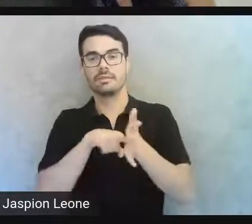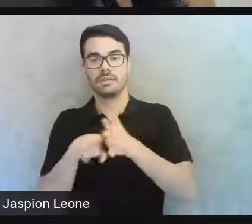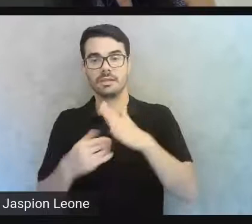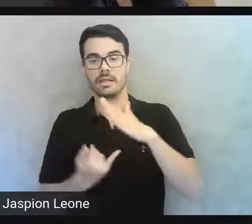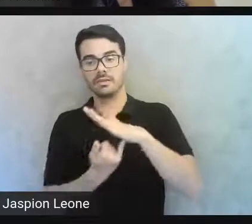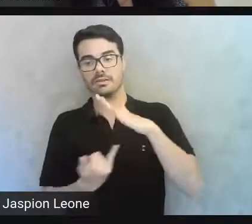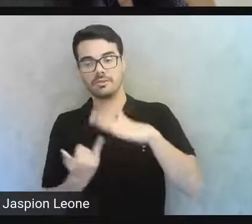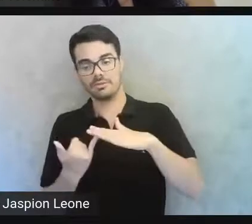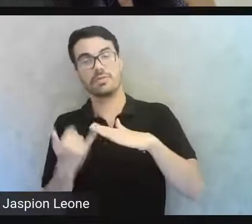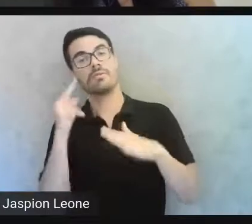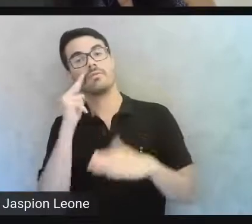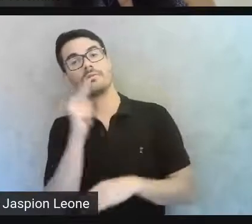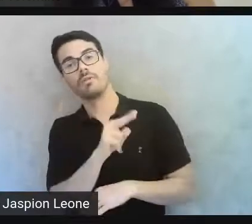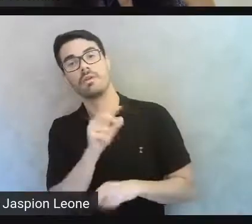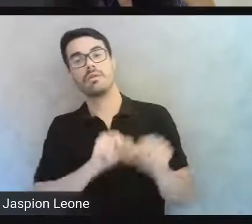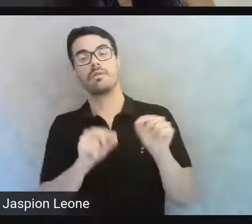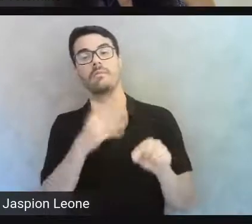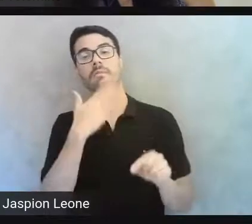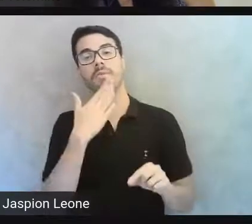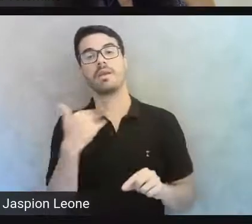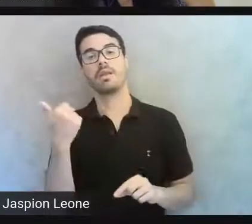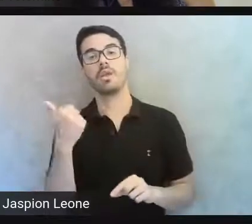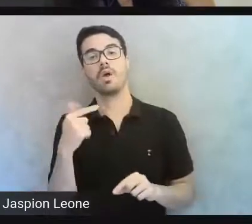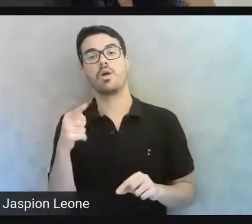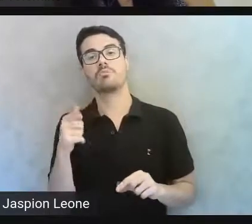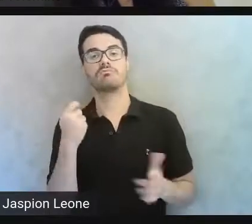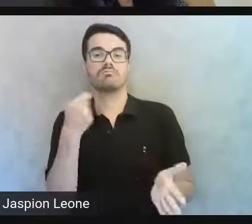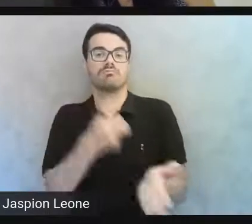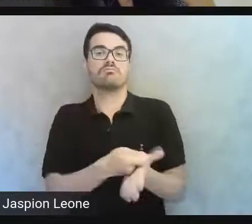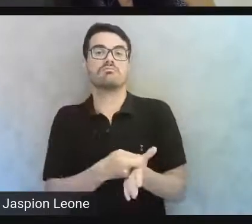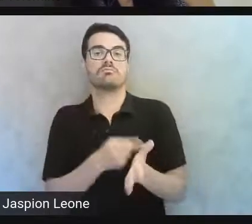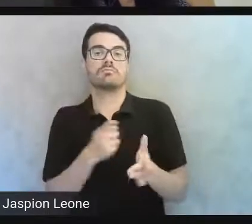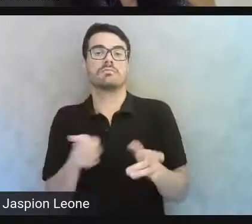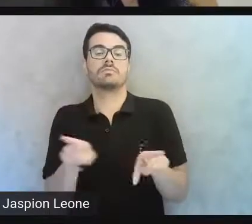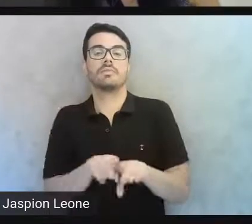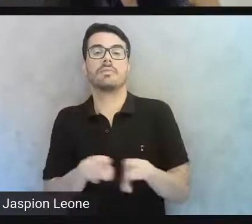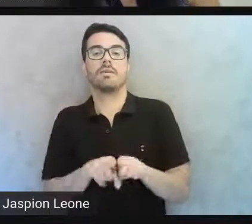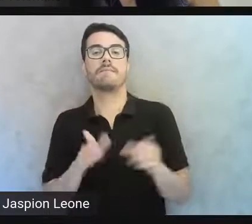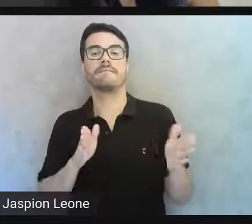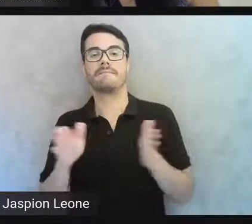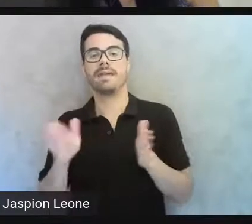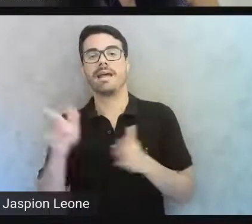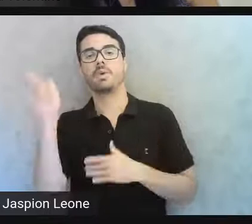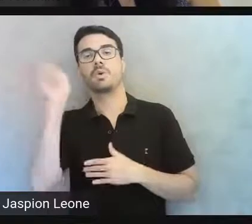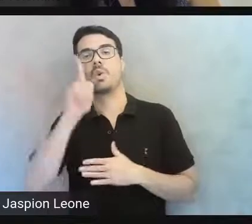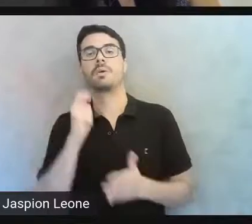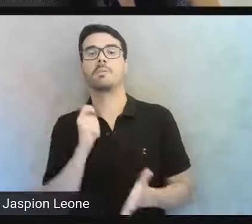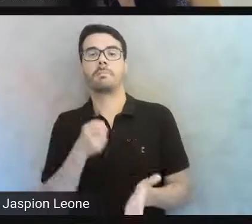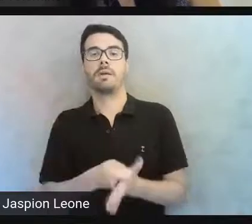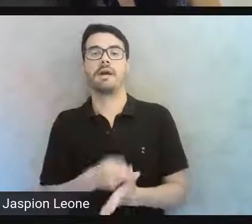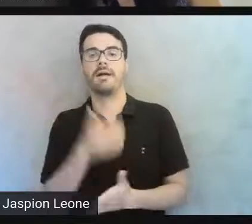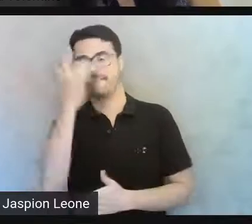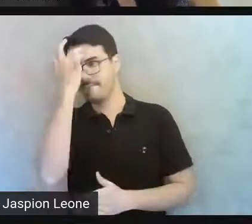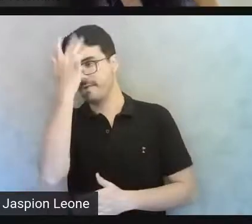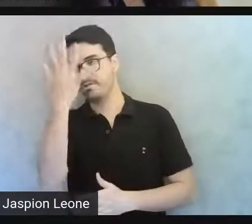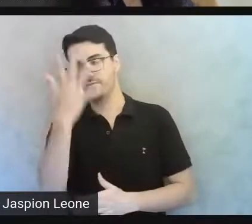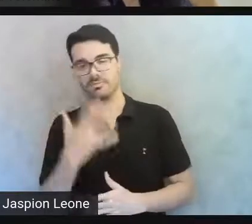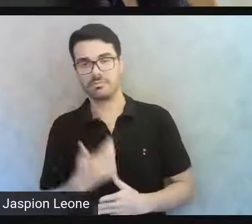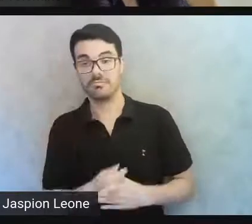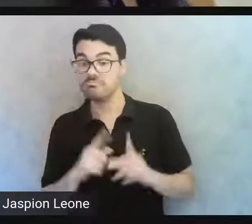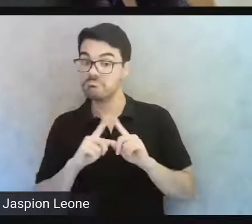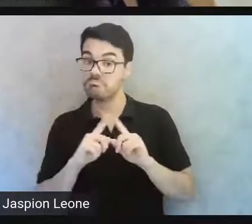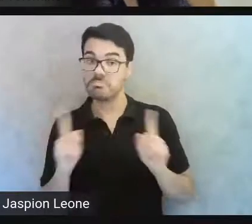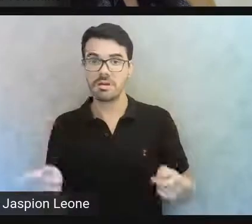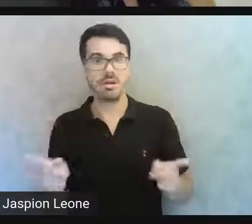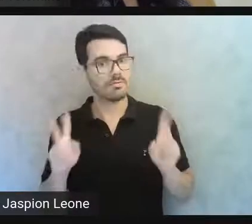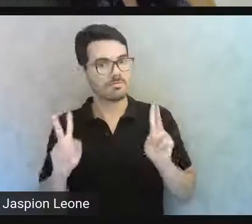instituições e optar por aquela que te oferecer uma menor taxa num prazo que você consiga fazer esse pagamento, né? Só que mesmo assim,